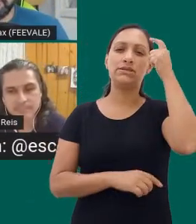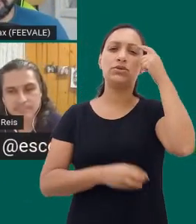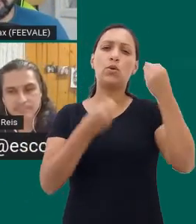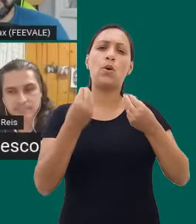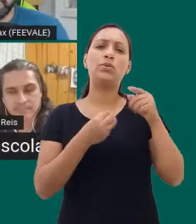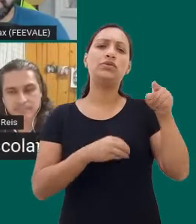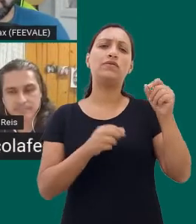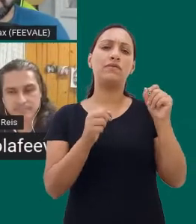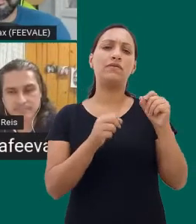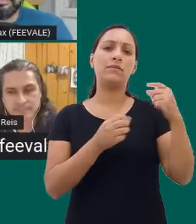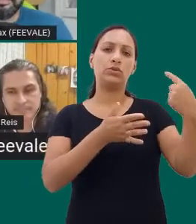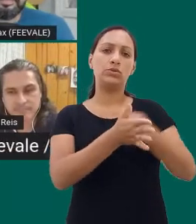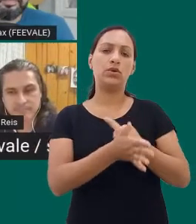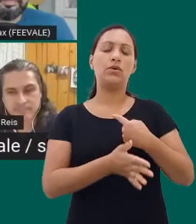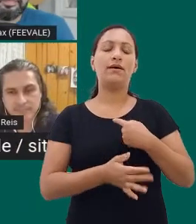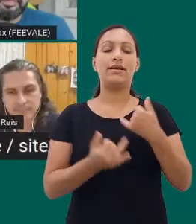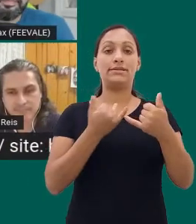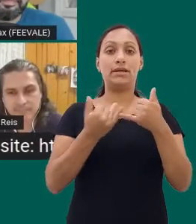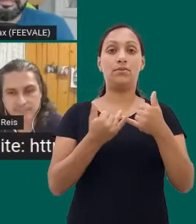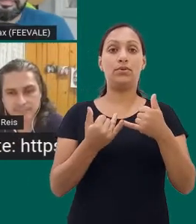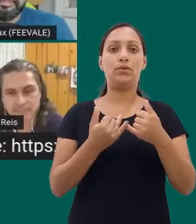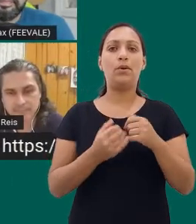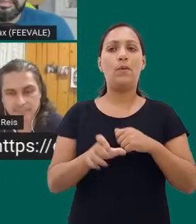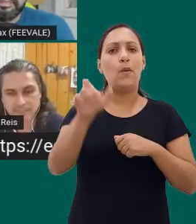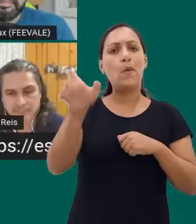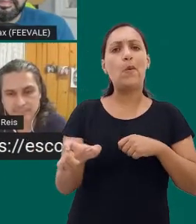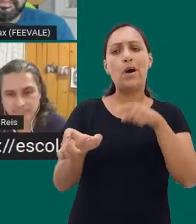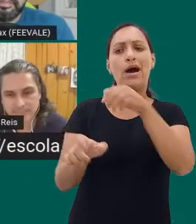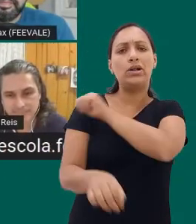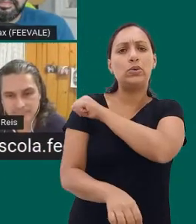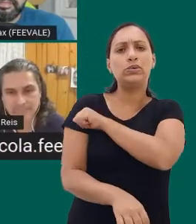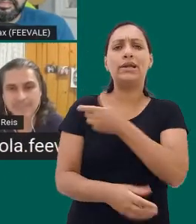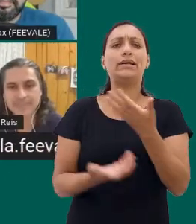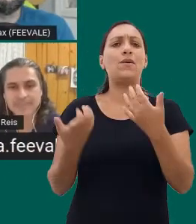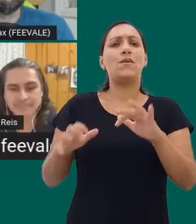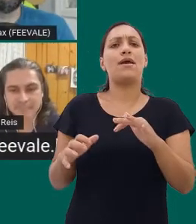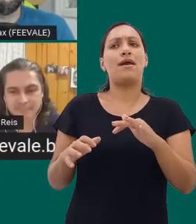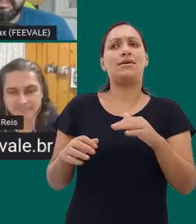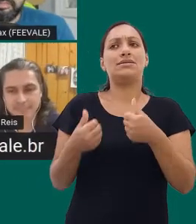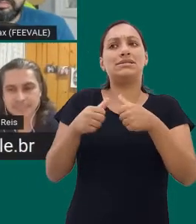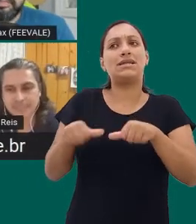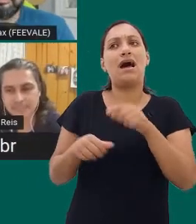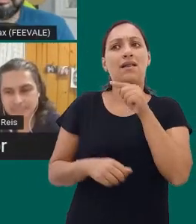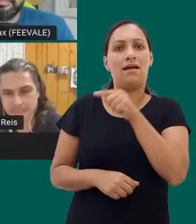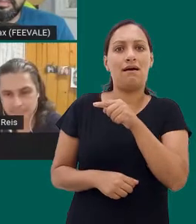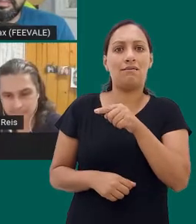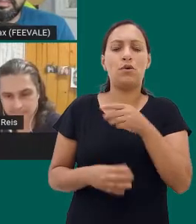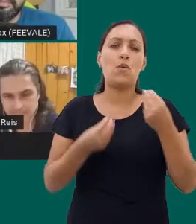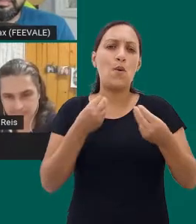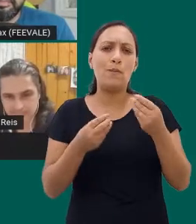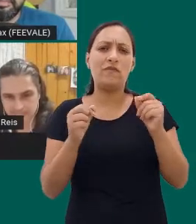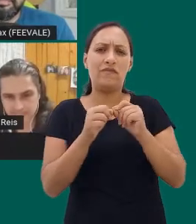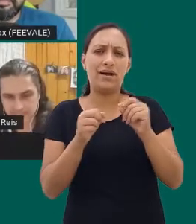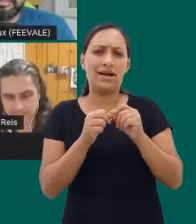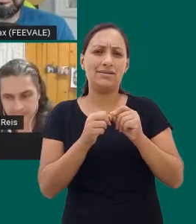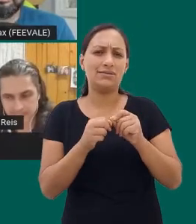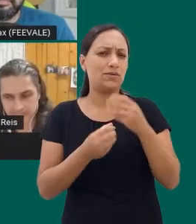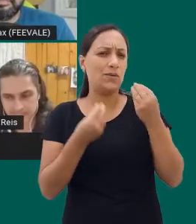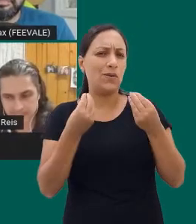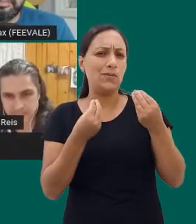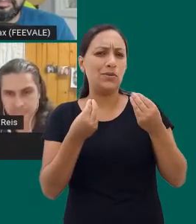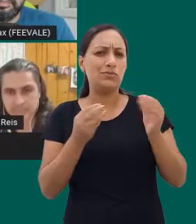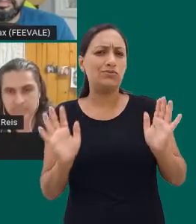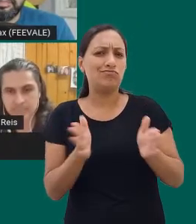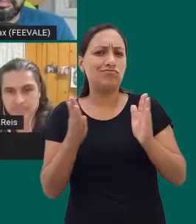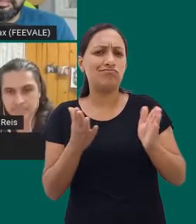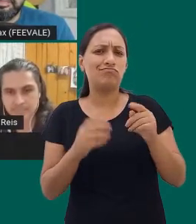o fulano não quer escalar, o mentor também tem esse papel, qual é a forma que esse estudante, ele consegue daqui a